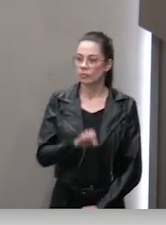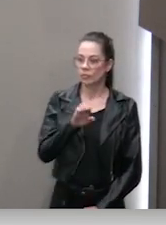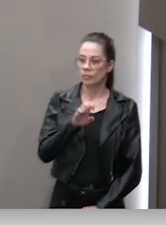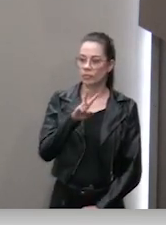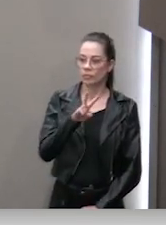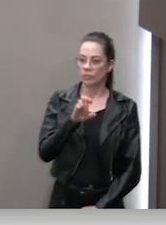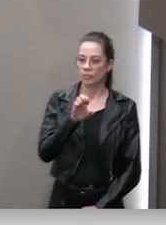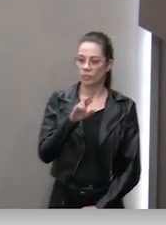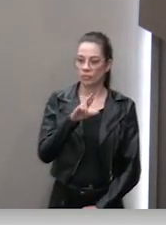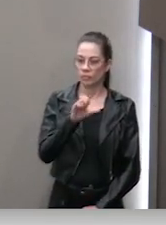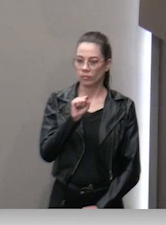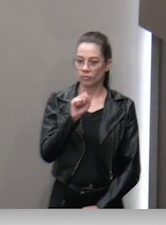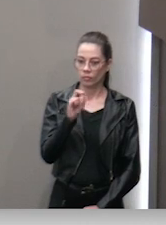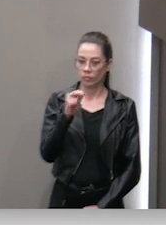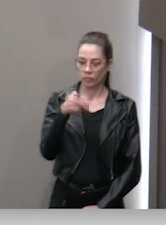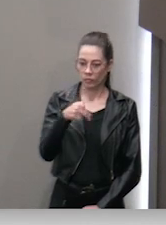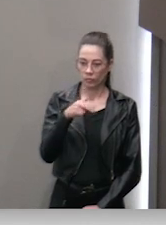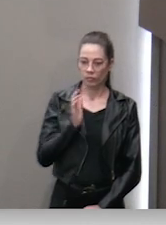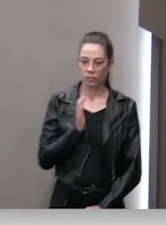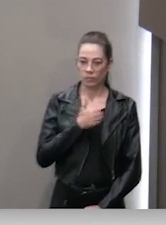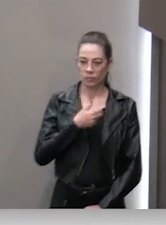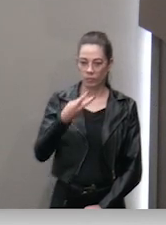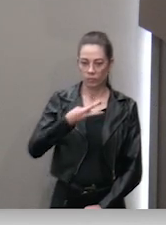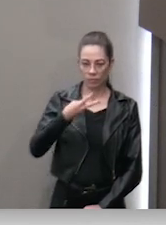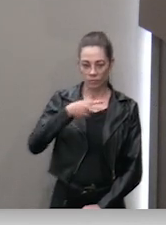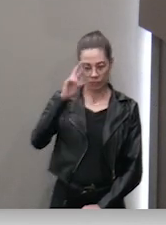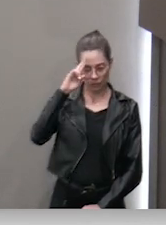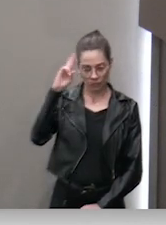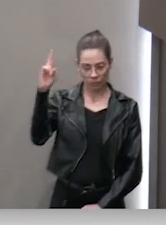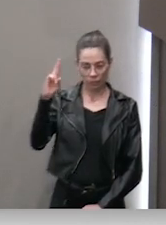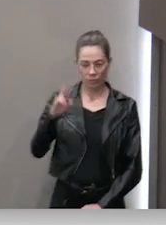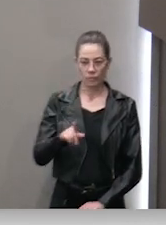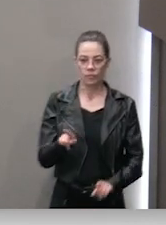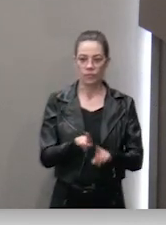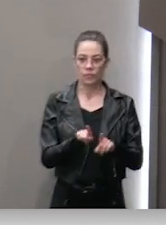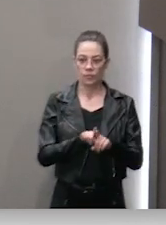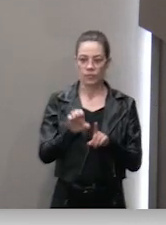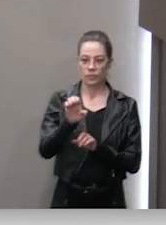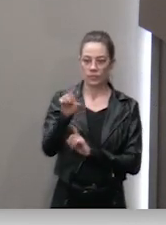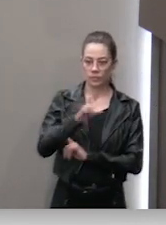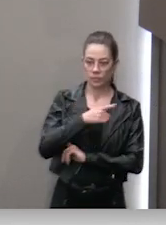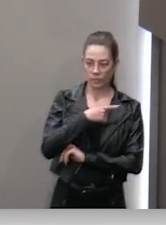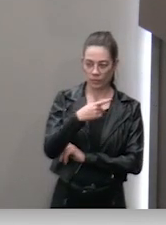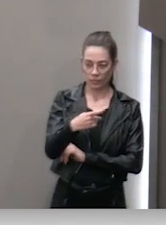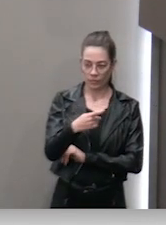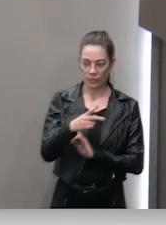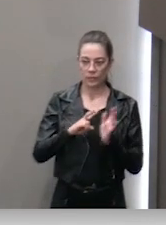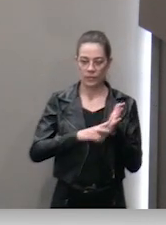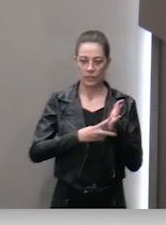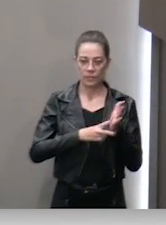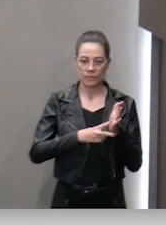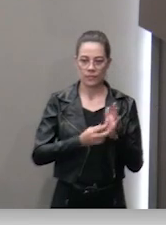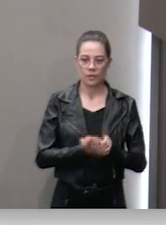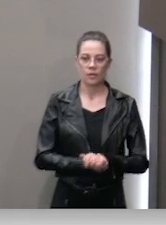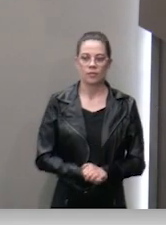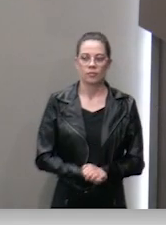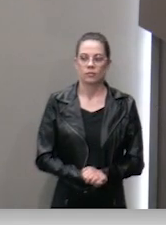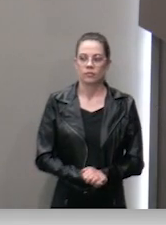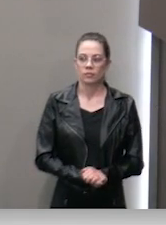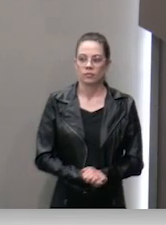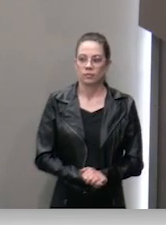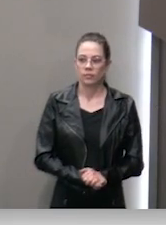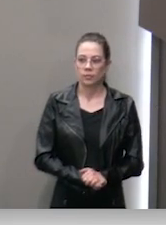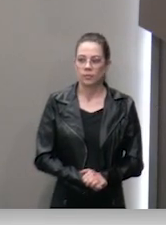Everson da Luz Lopes, hoje nosso segundo vice-presidente e ex-presidente da entidade, por gentileza.